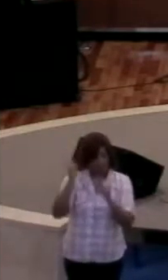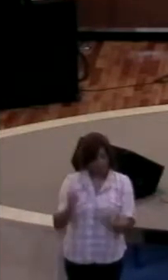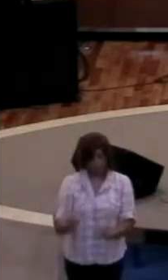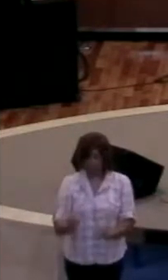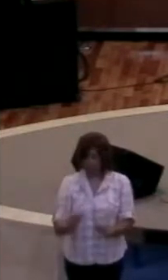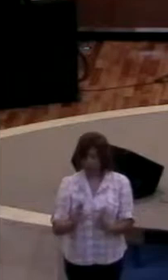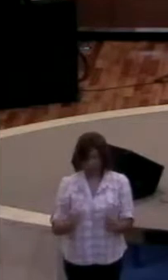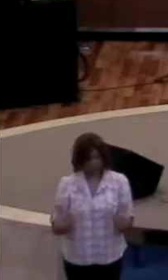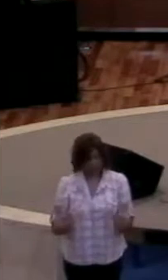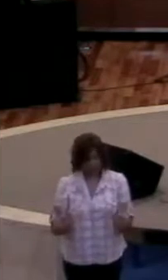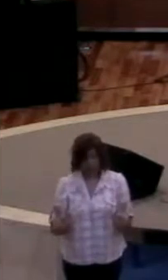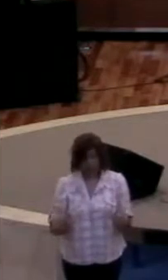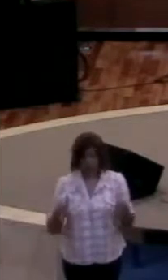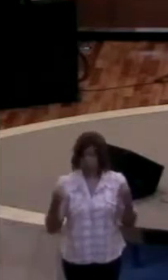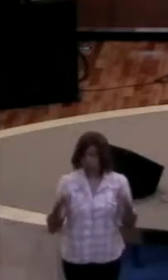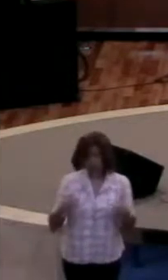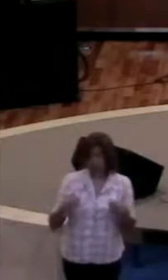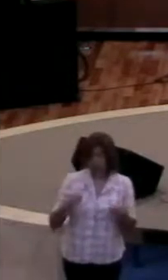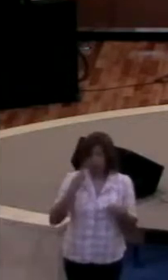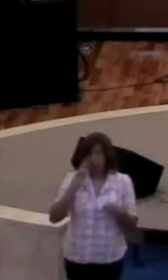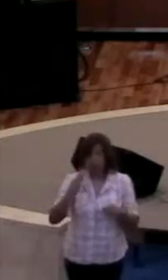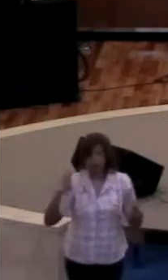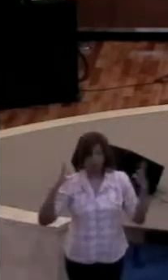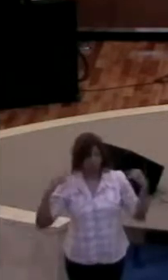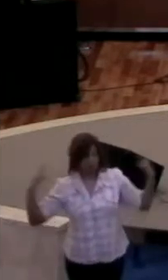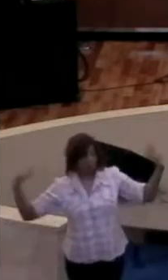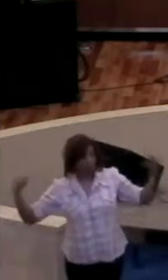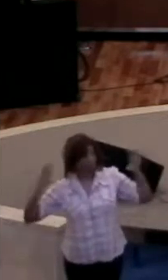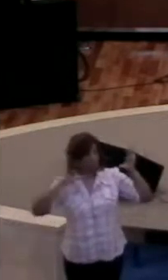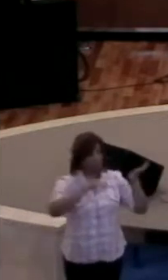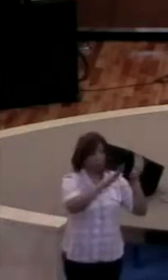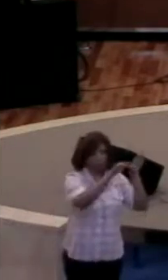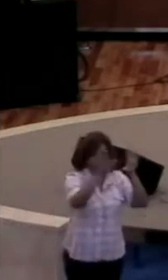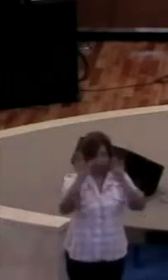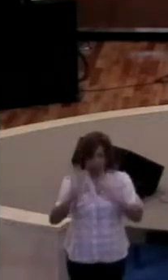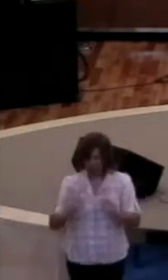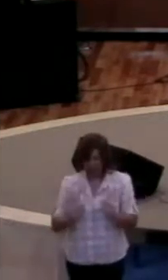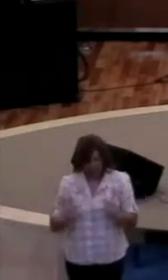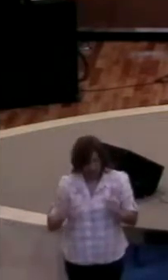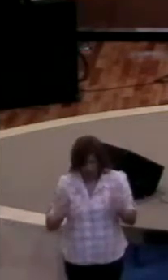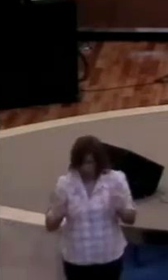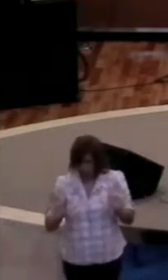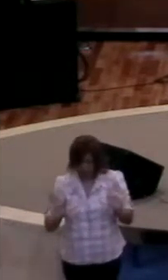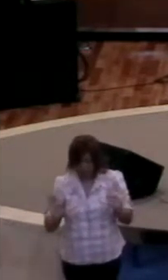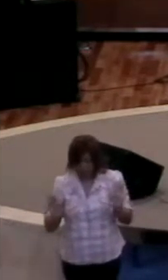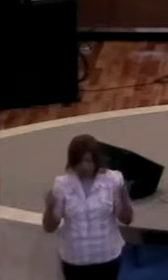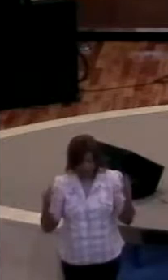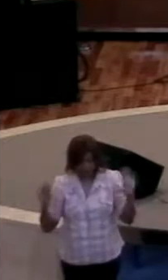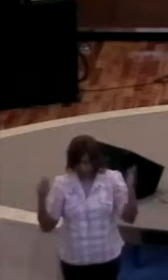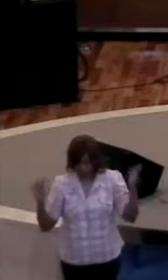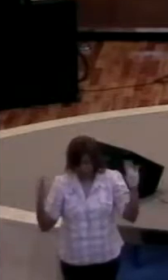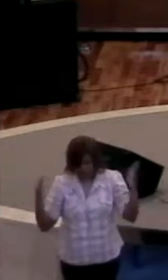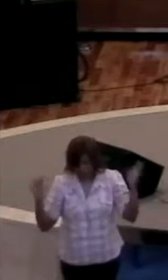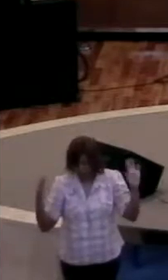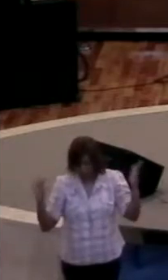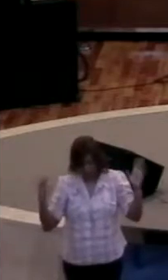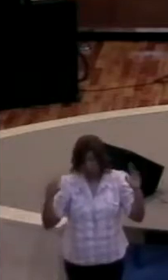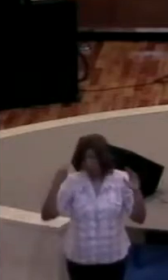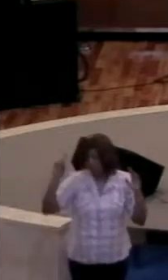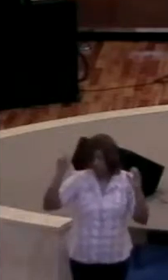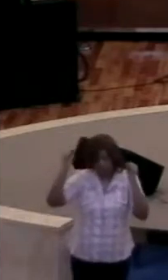aqui. Se Ele prometeu, vai acontecer na tua vida. E pode ser agora, porque Ele é